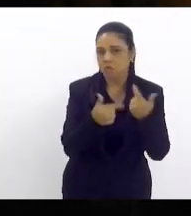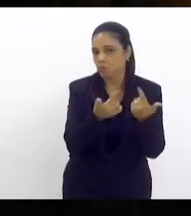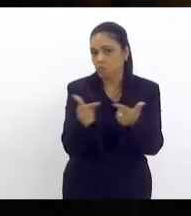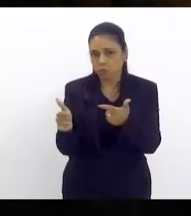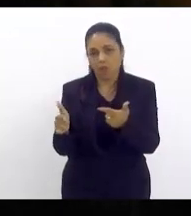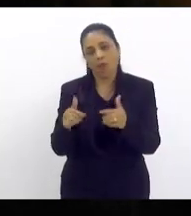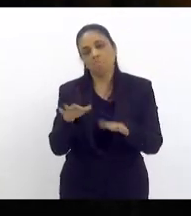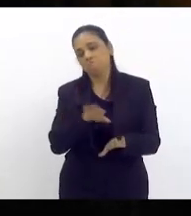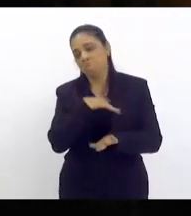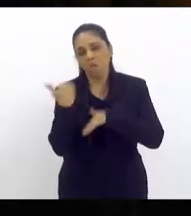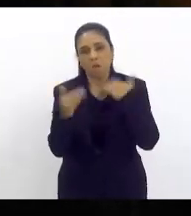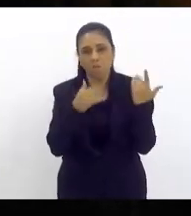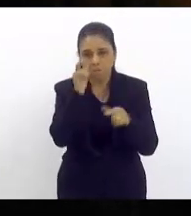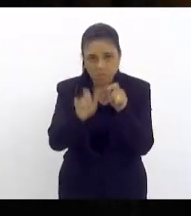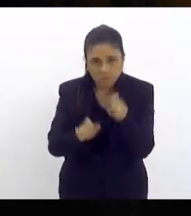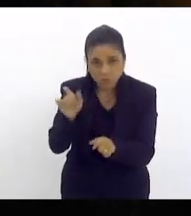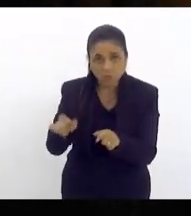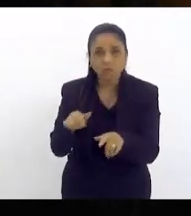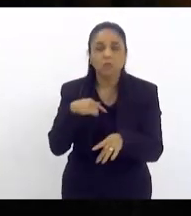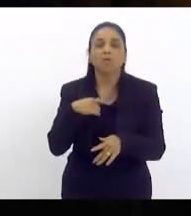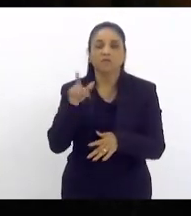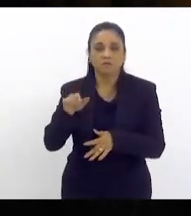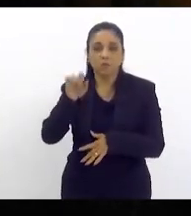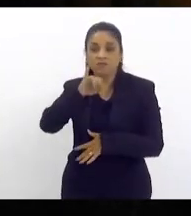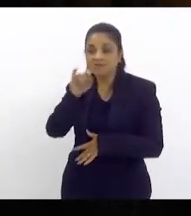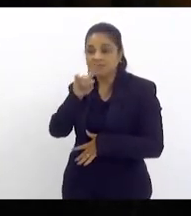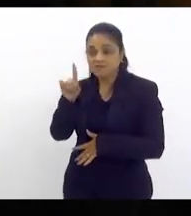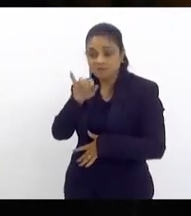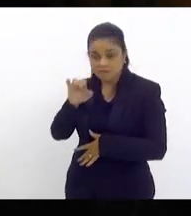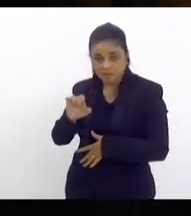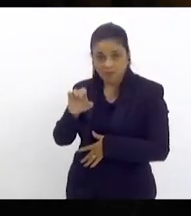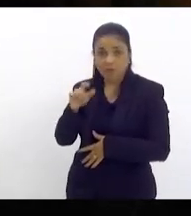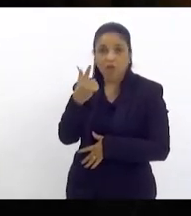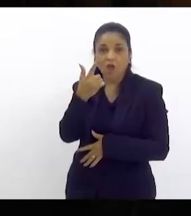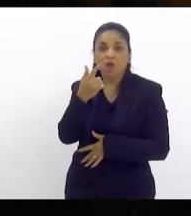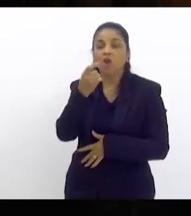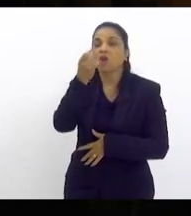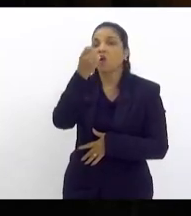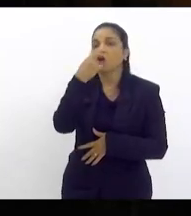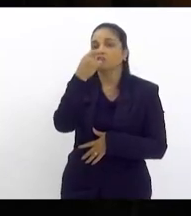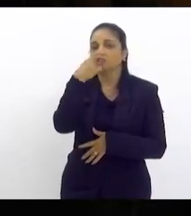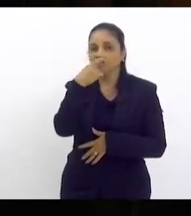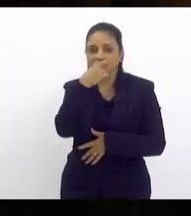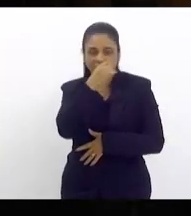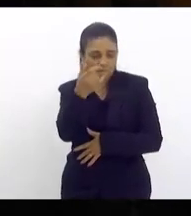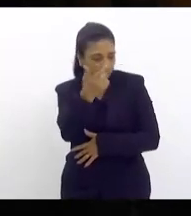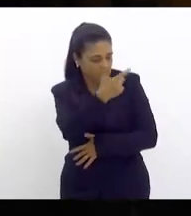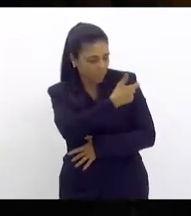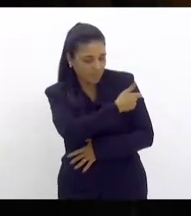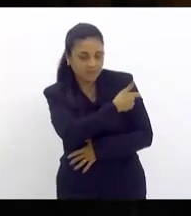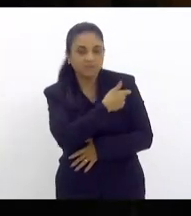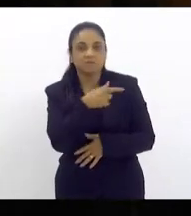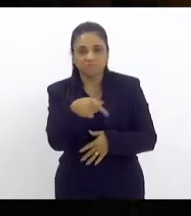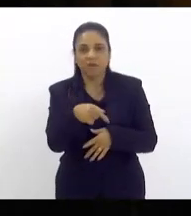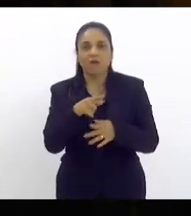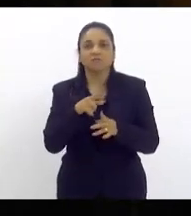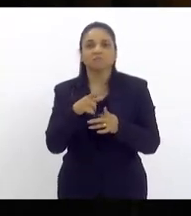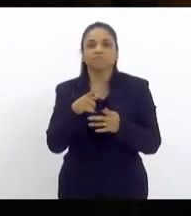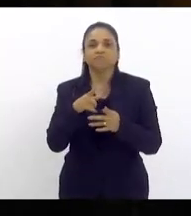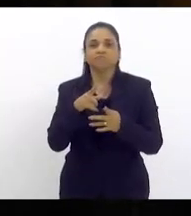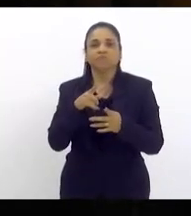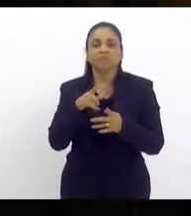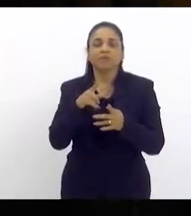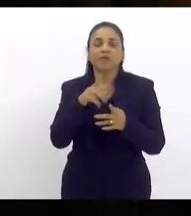que vai ser sim o Zé Gotinha que vai fazer justiça ao nosso país e toda a falcatrua desse é